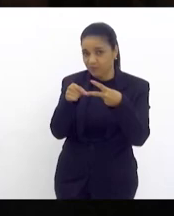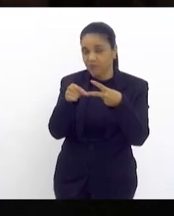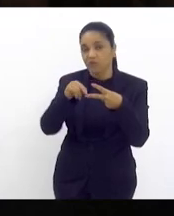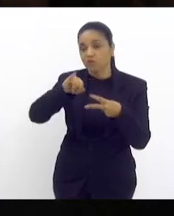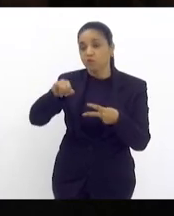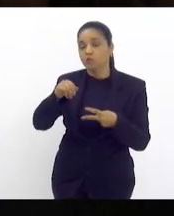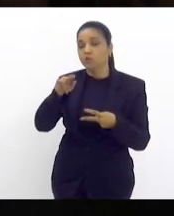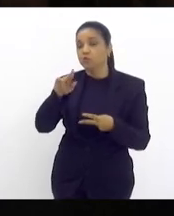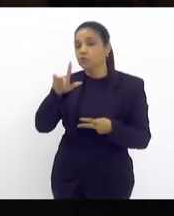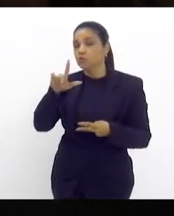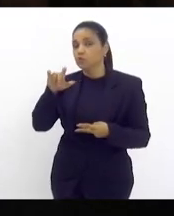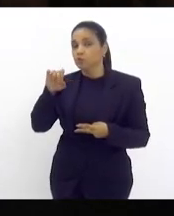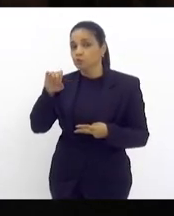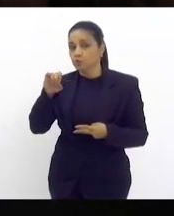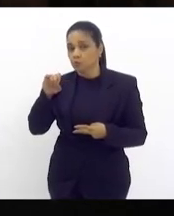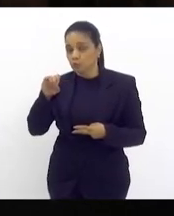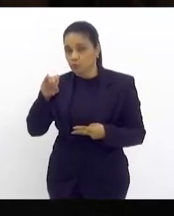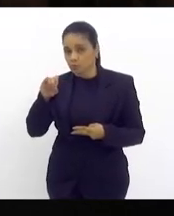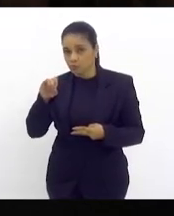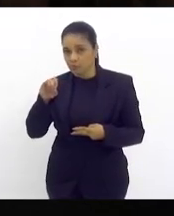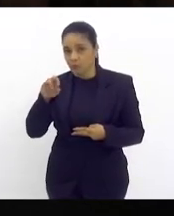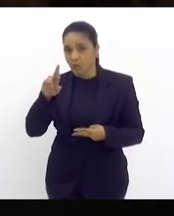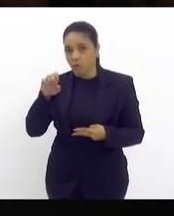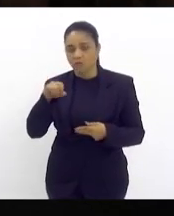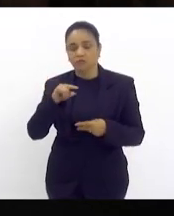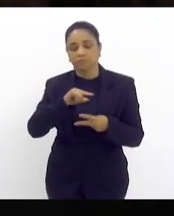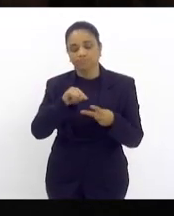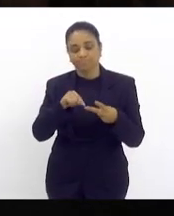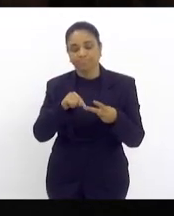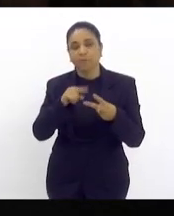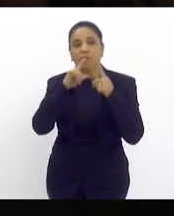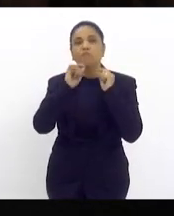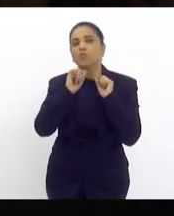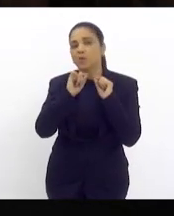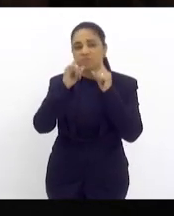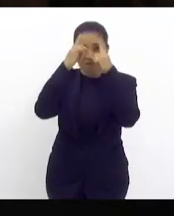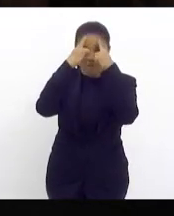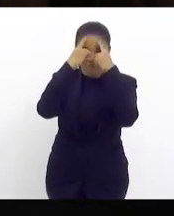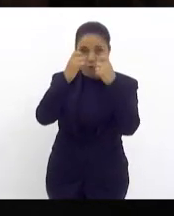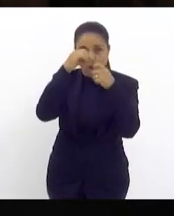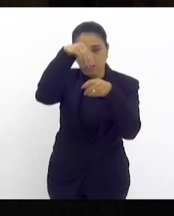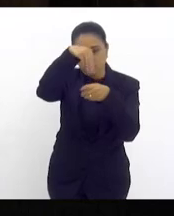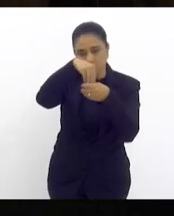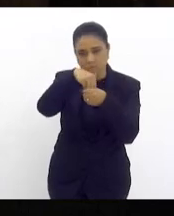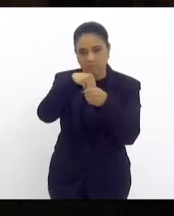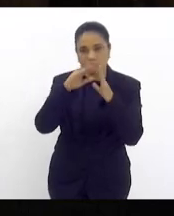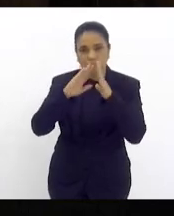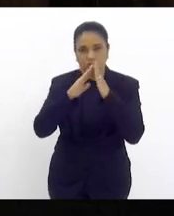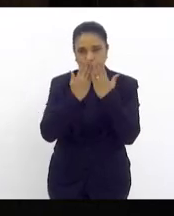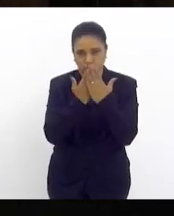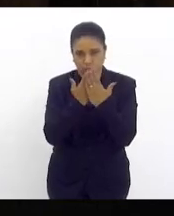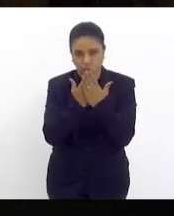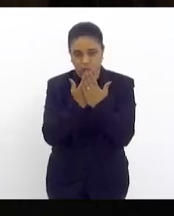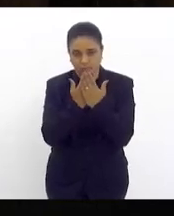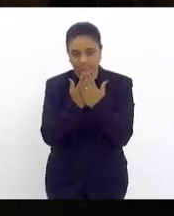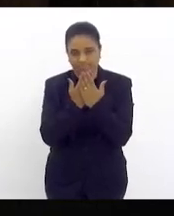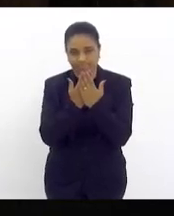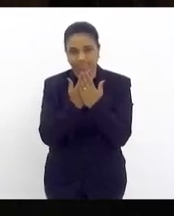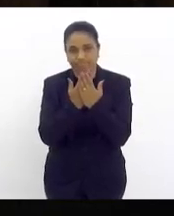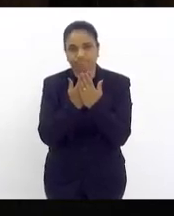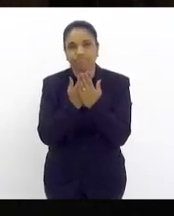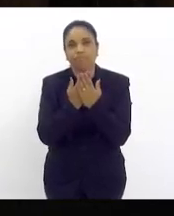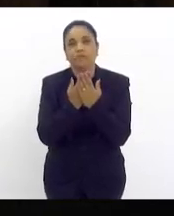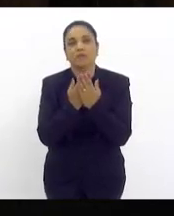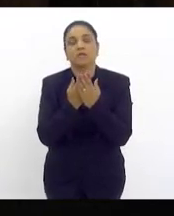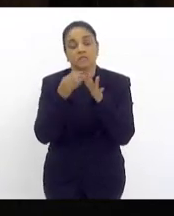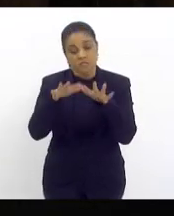é a questão da violência nas escolas esse tema de violência nas escolas Nós levamos para